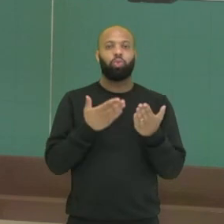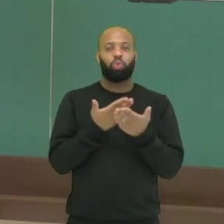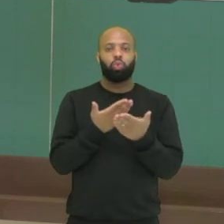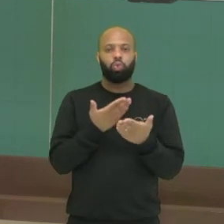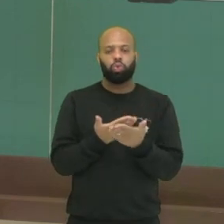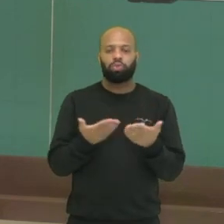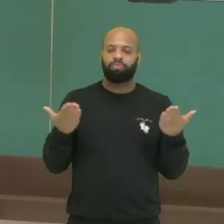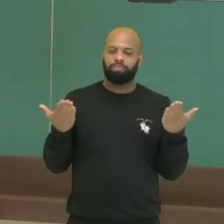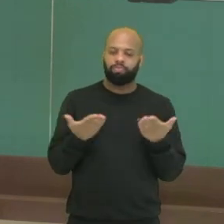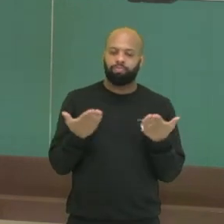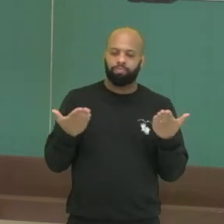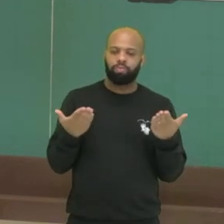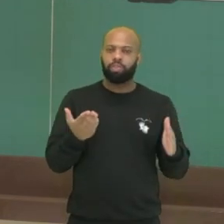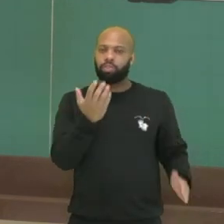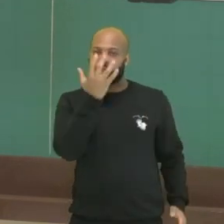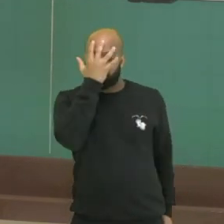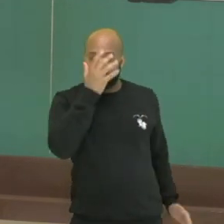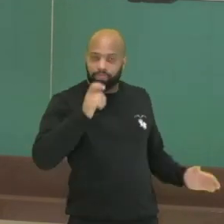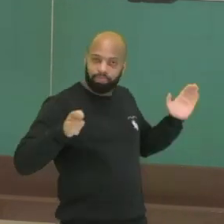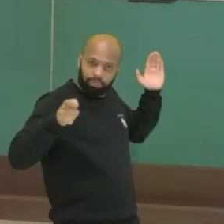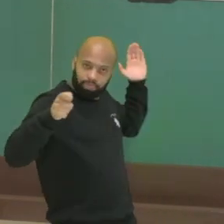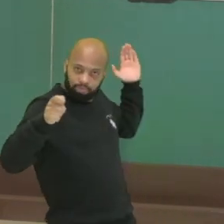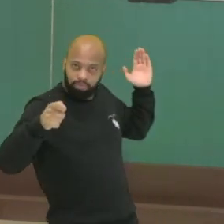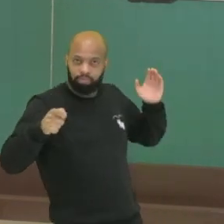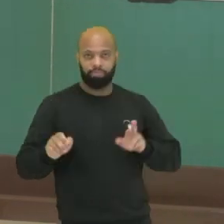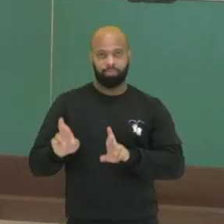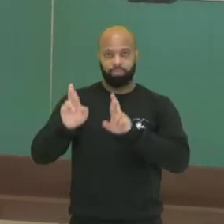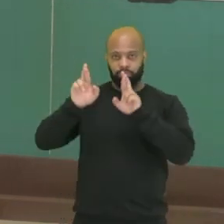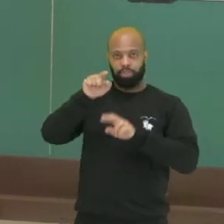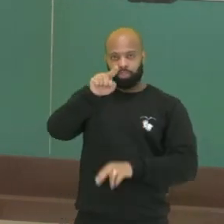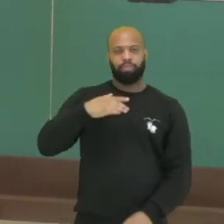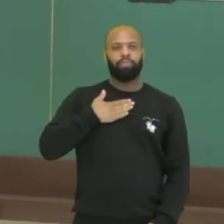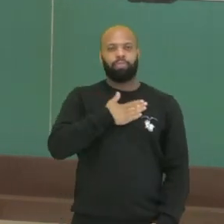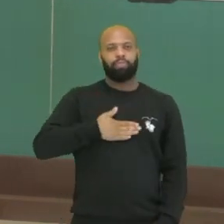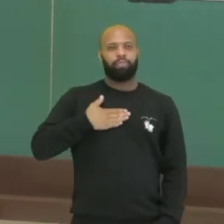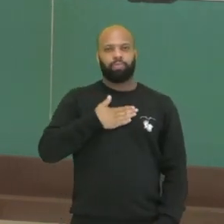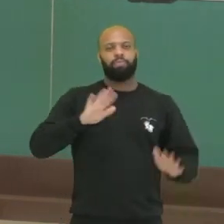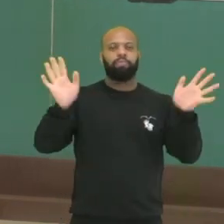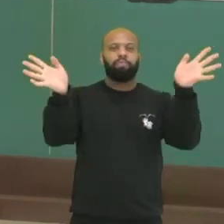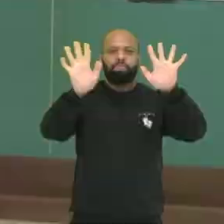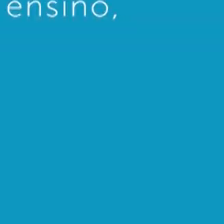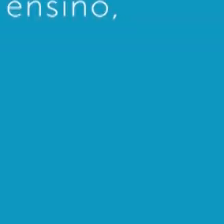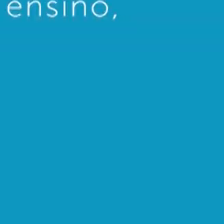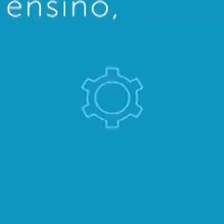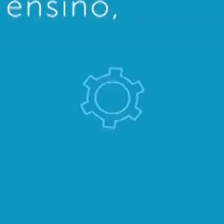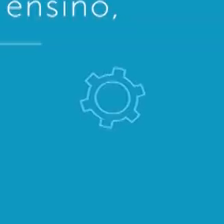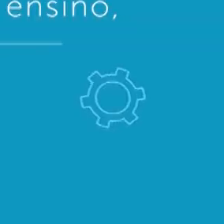hoje nós falamos sobre a esgrima. Espero que tenham gostado. Até breve.